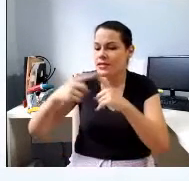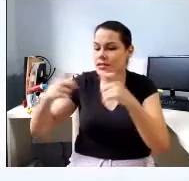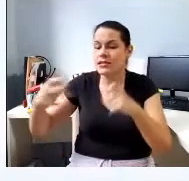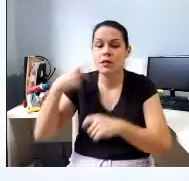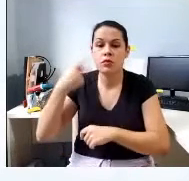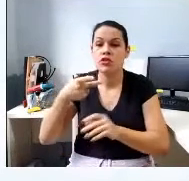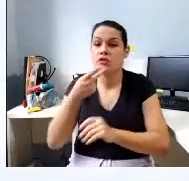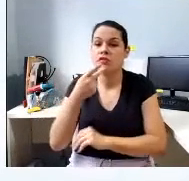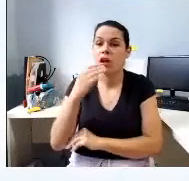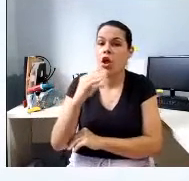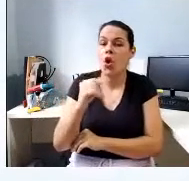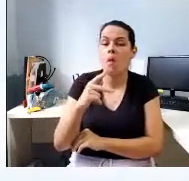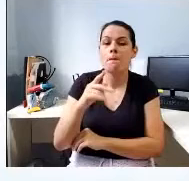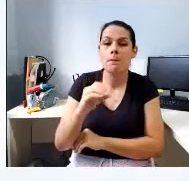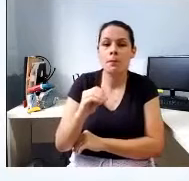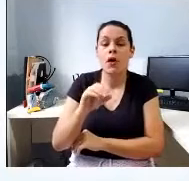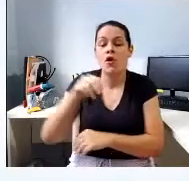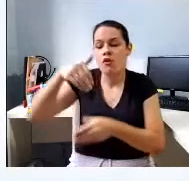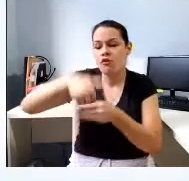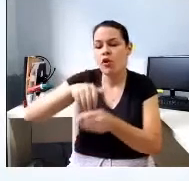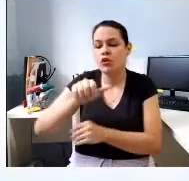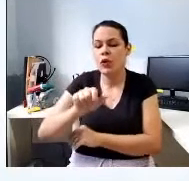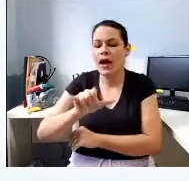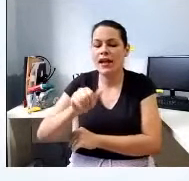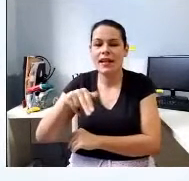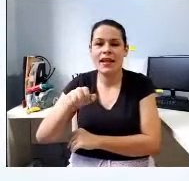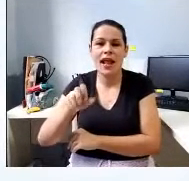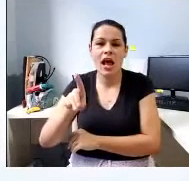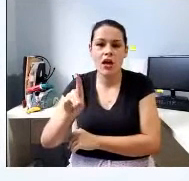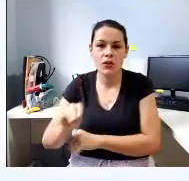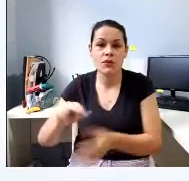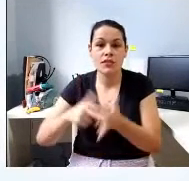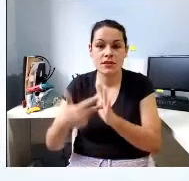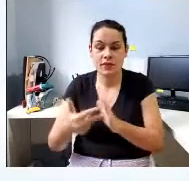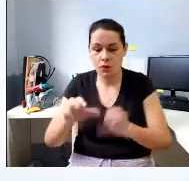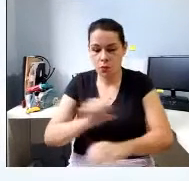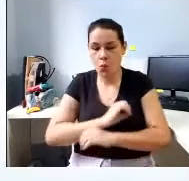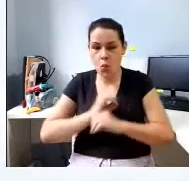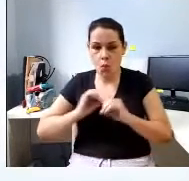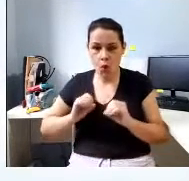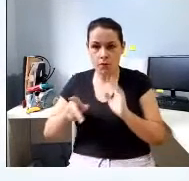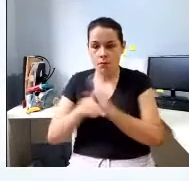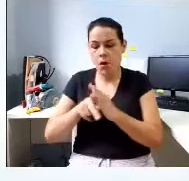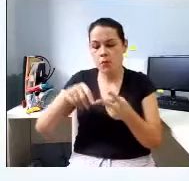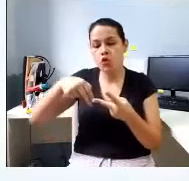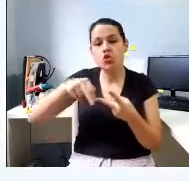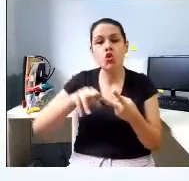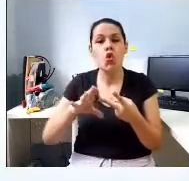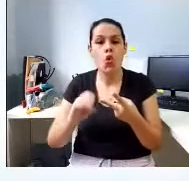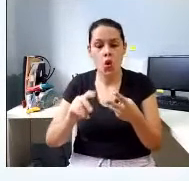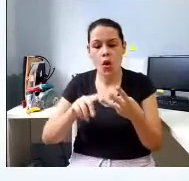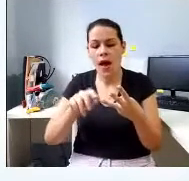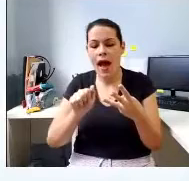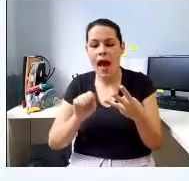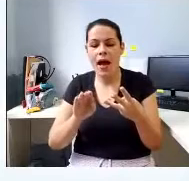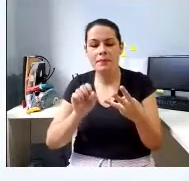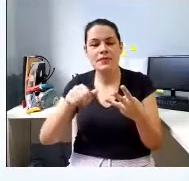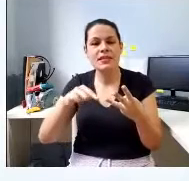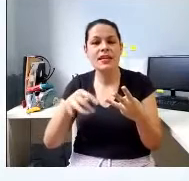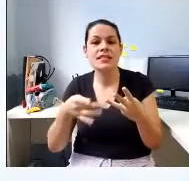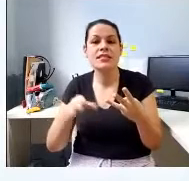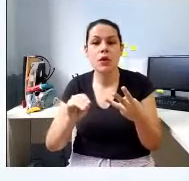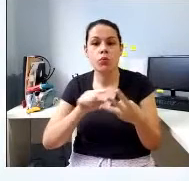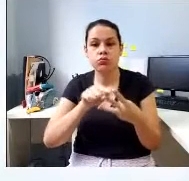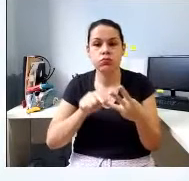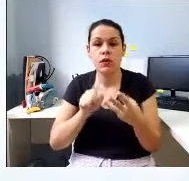voto alienado. São os votos brancos, nulos e abstenções. Historicamente, esses votos brancos, nulos e